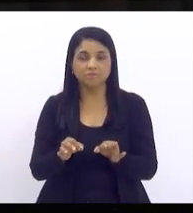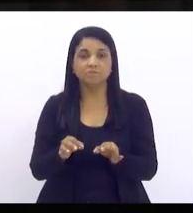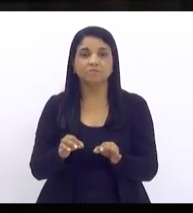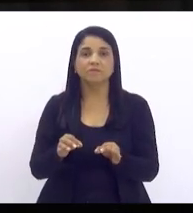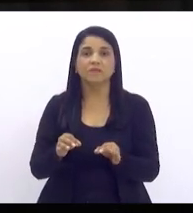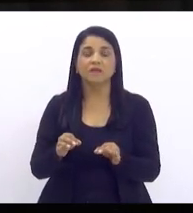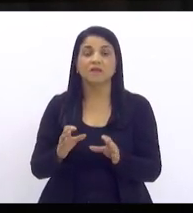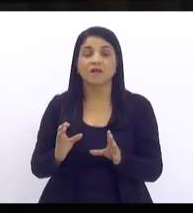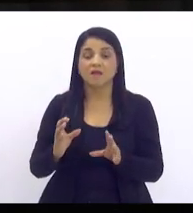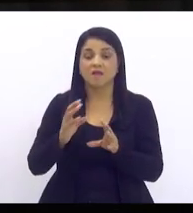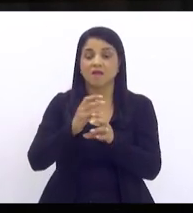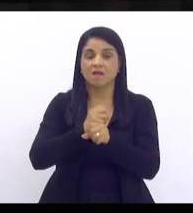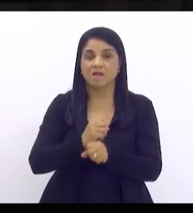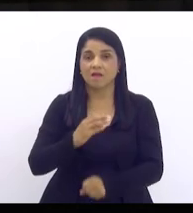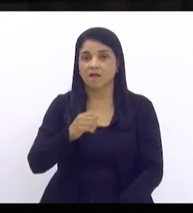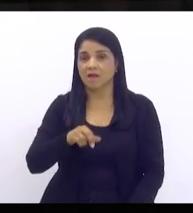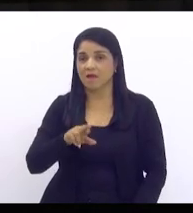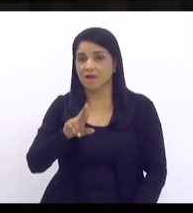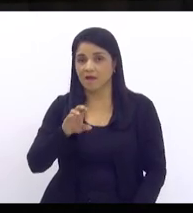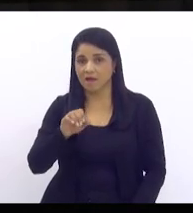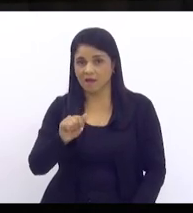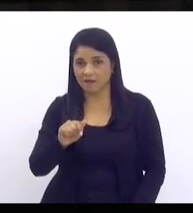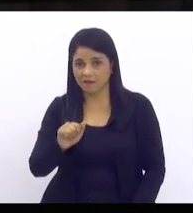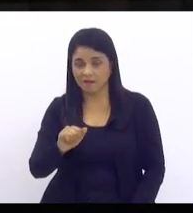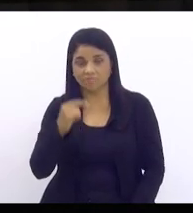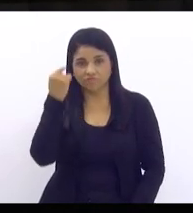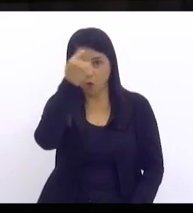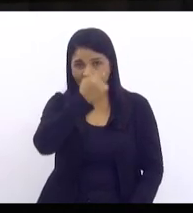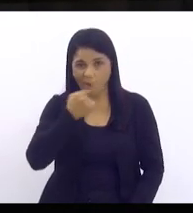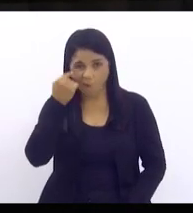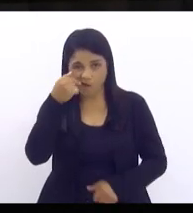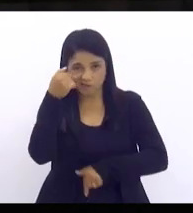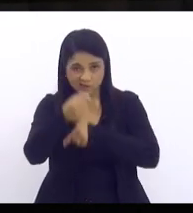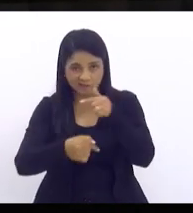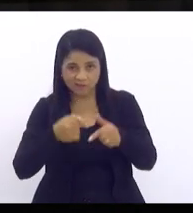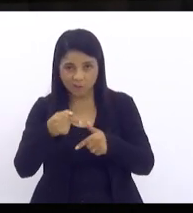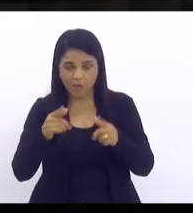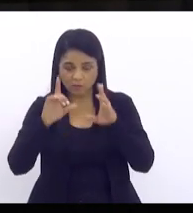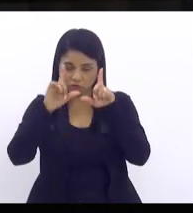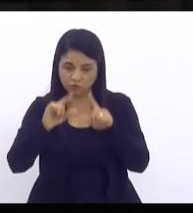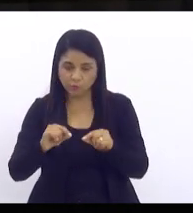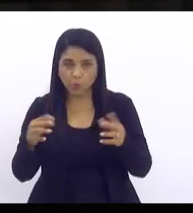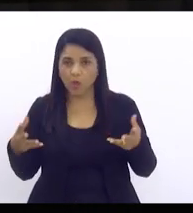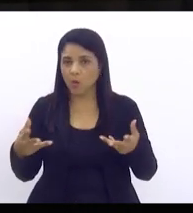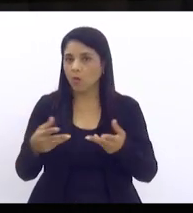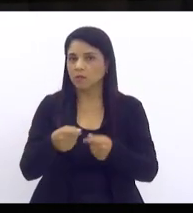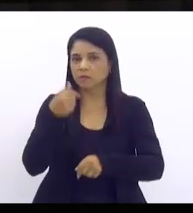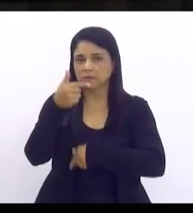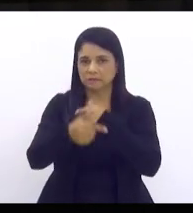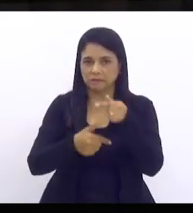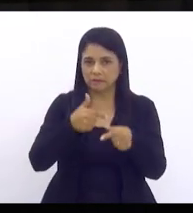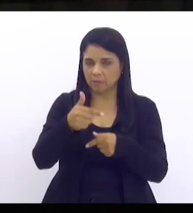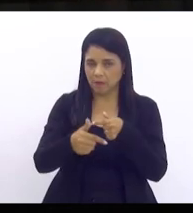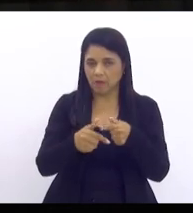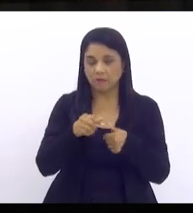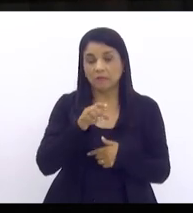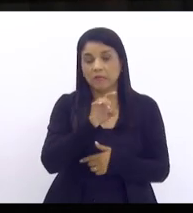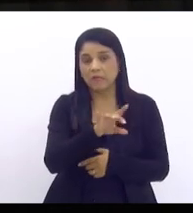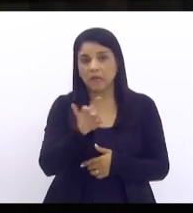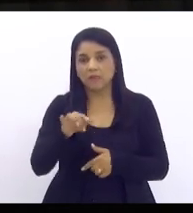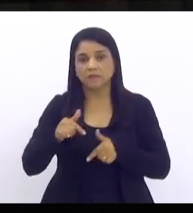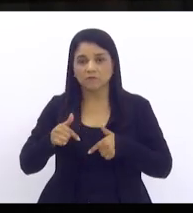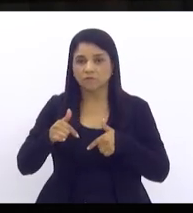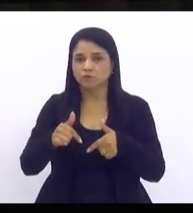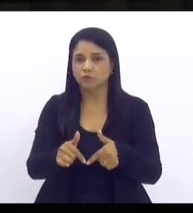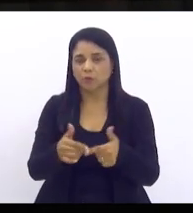carga extraordinária de trabalho acabaria por reduzir a qualidade dos serviços por ele prestado em cada uma das funções que